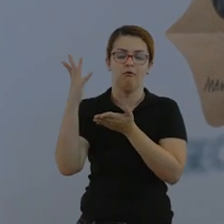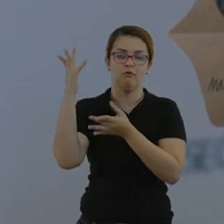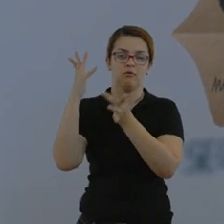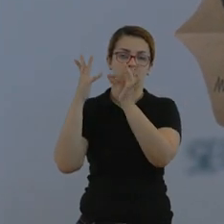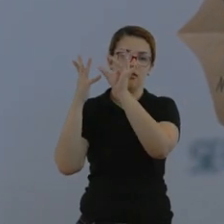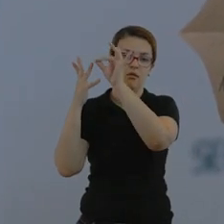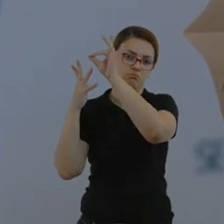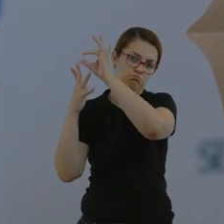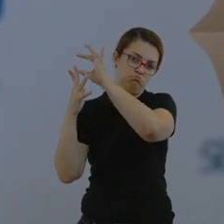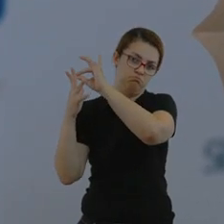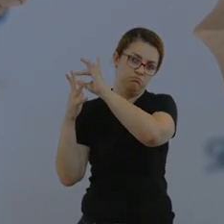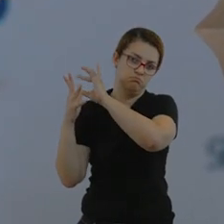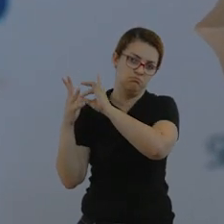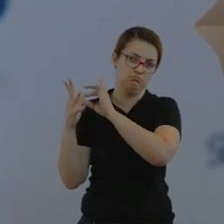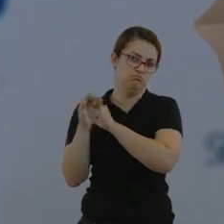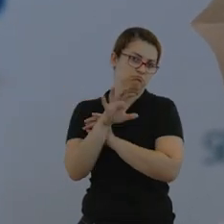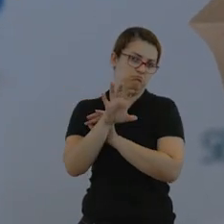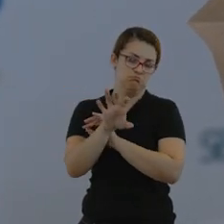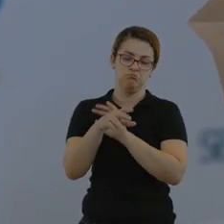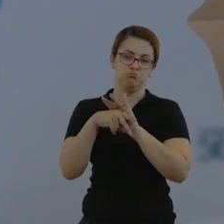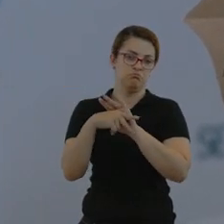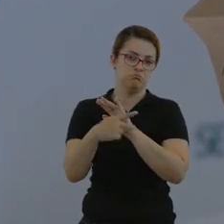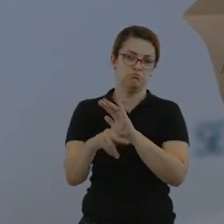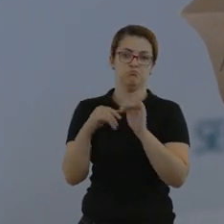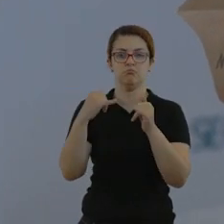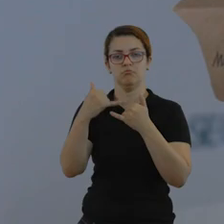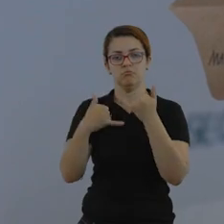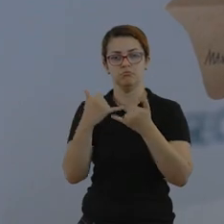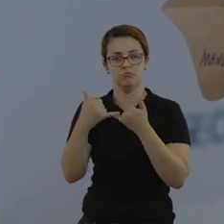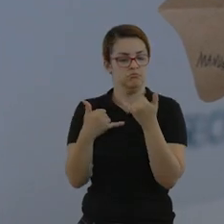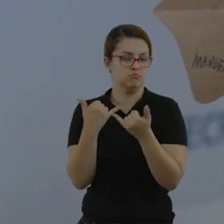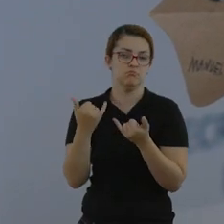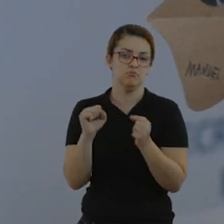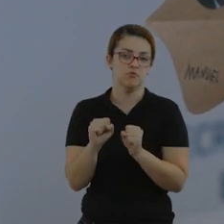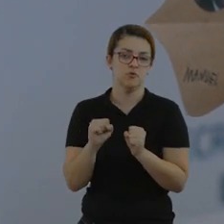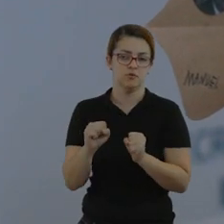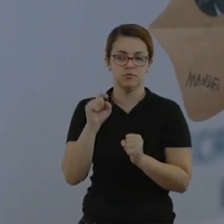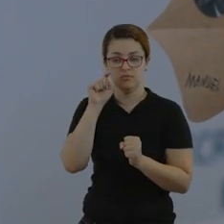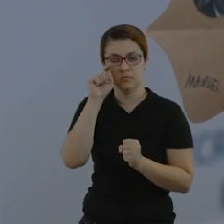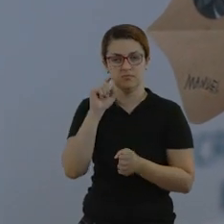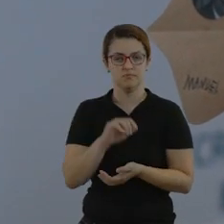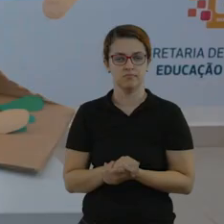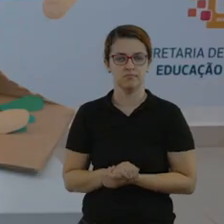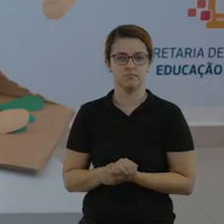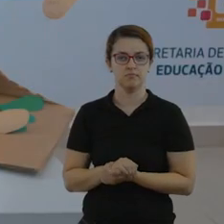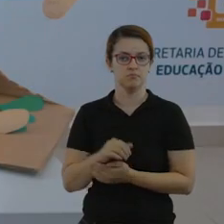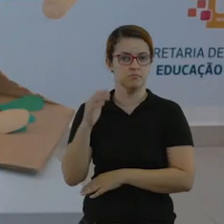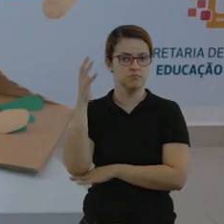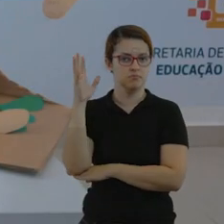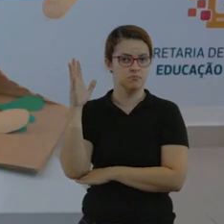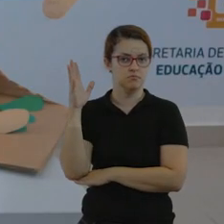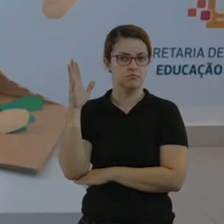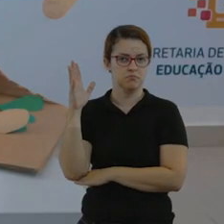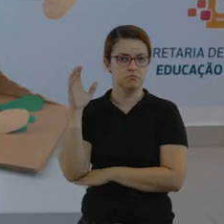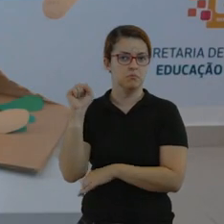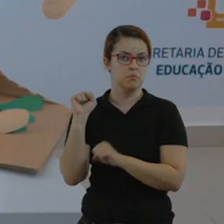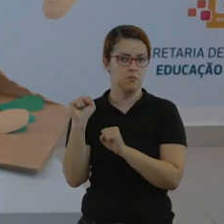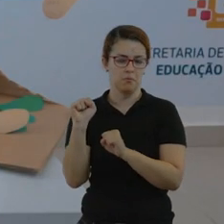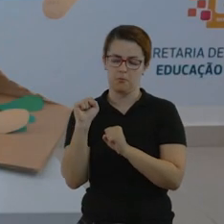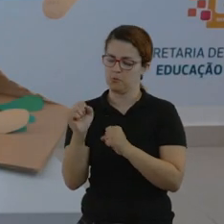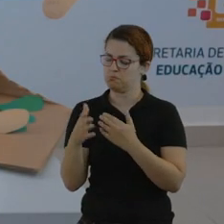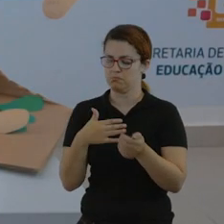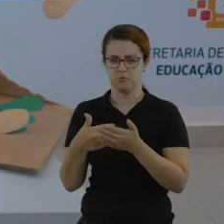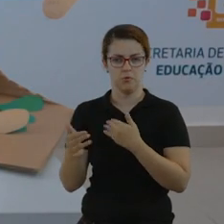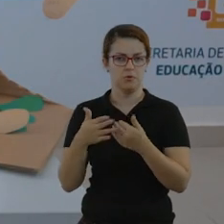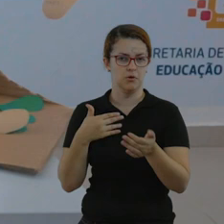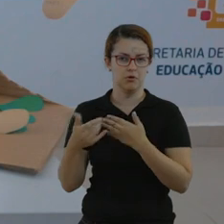recortados, tá? E aí fica a seu critério, você pode brincar com o que você quiser. Essa árvore, ela vai poder ser feita